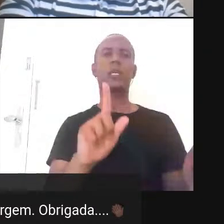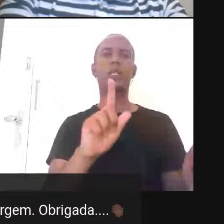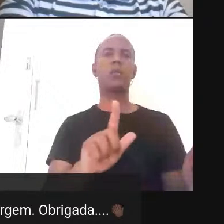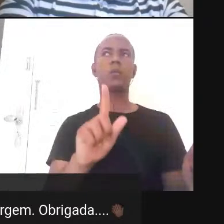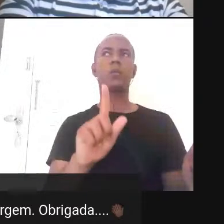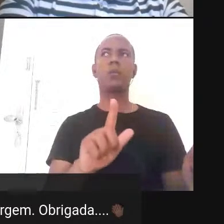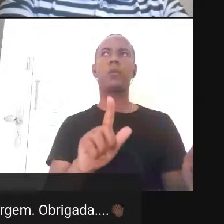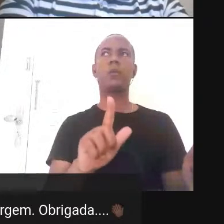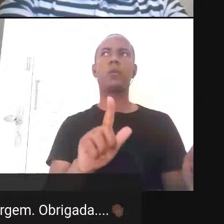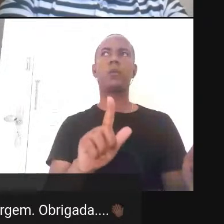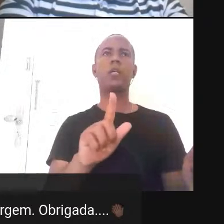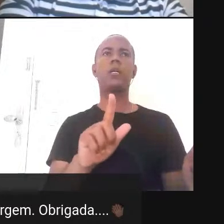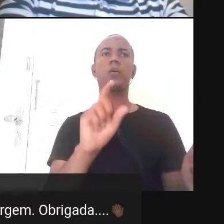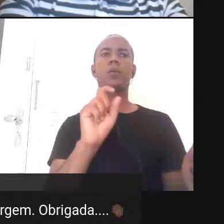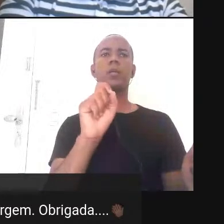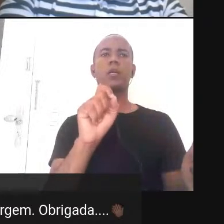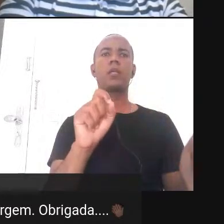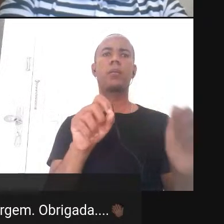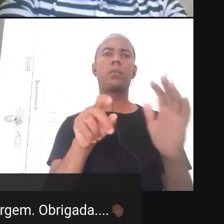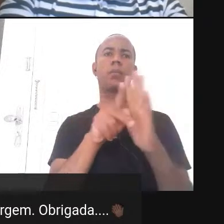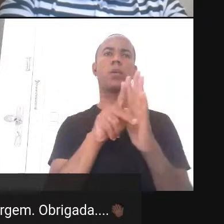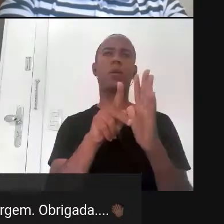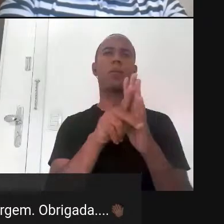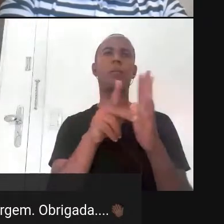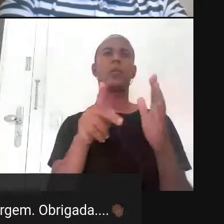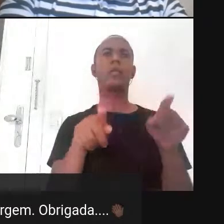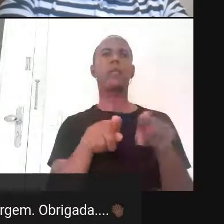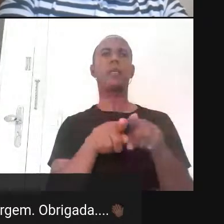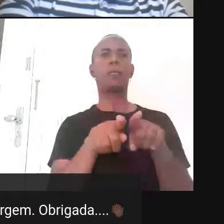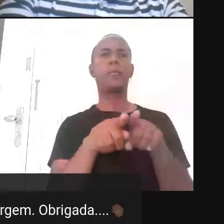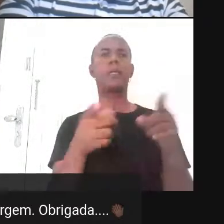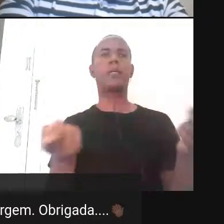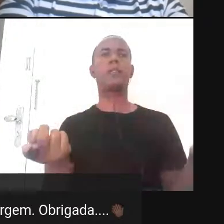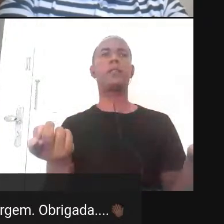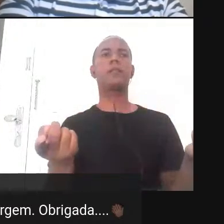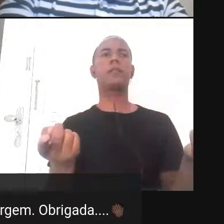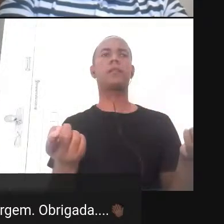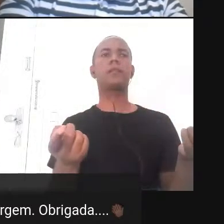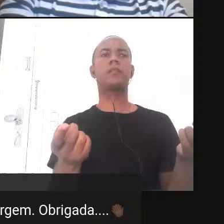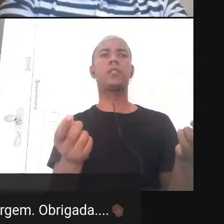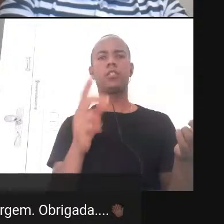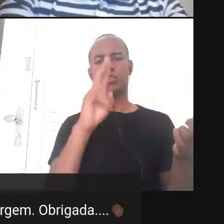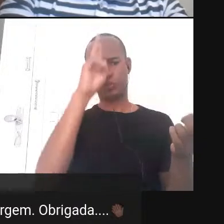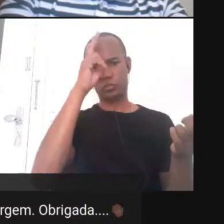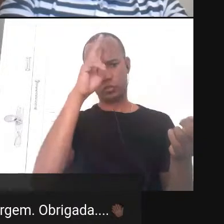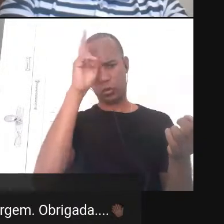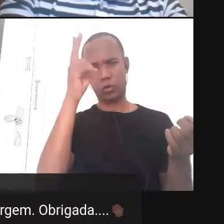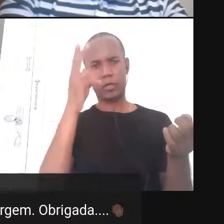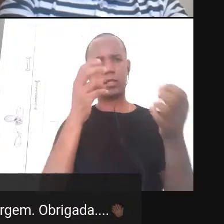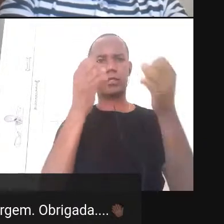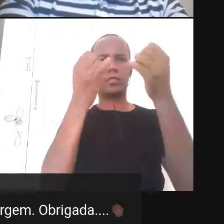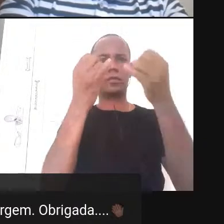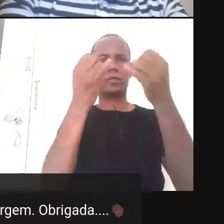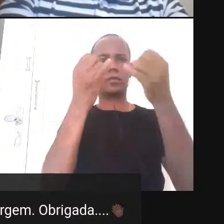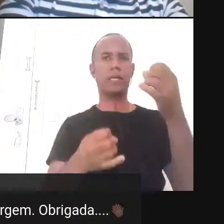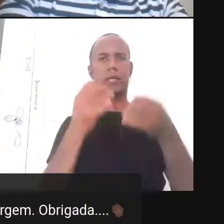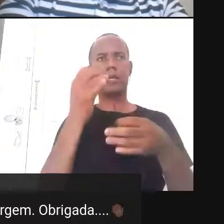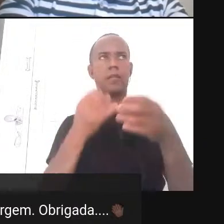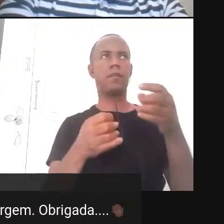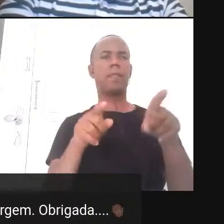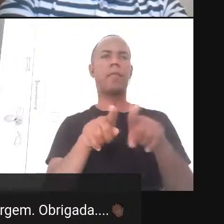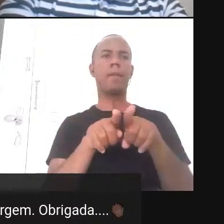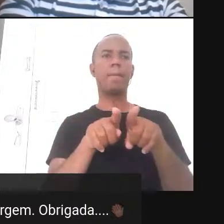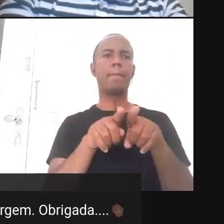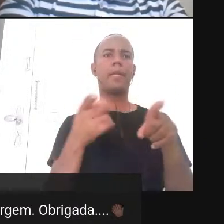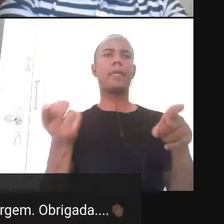humanidade, o contar histórias, como ela diz, que é contadora de histórias, a poesia existe desde que o